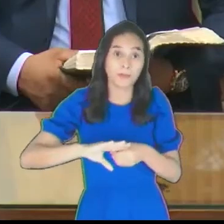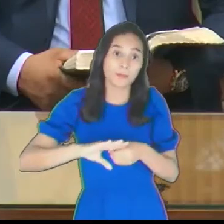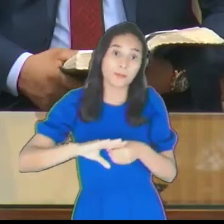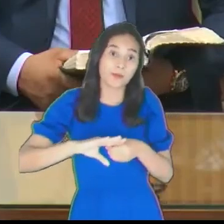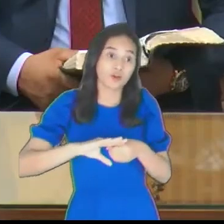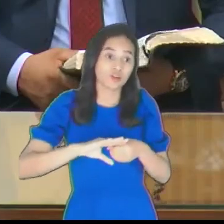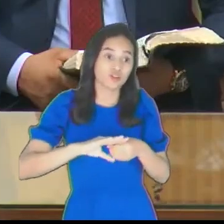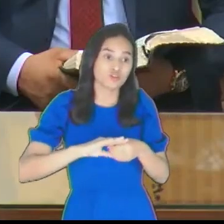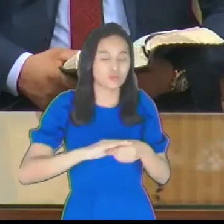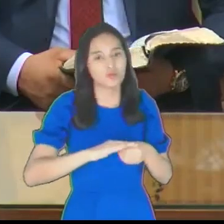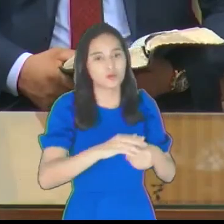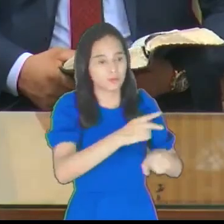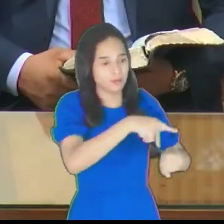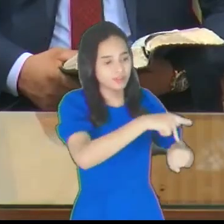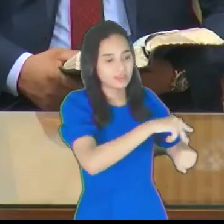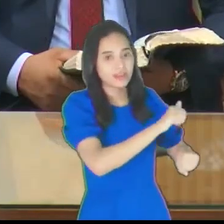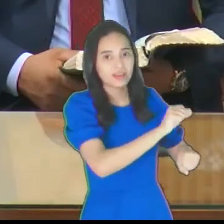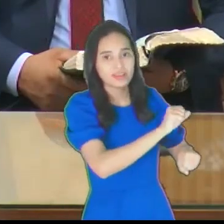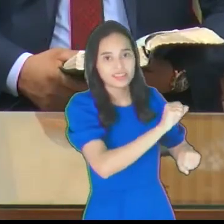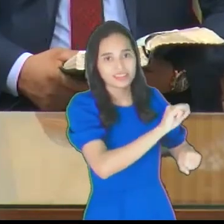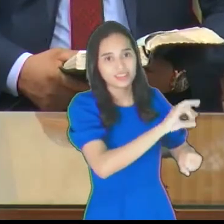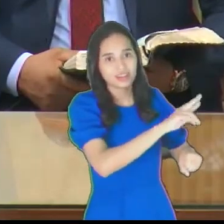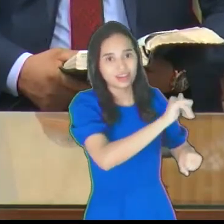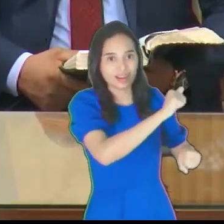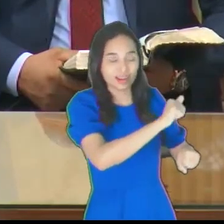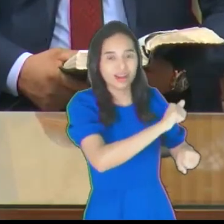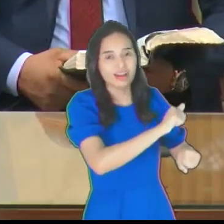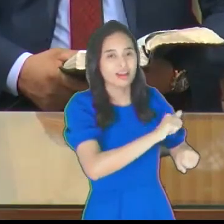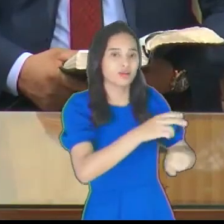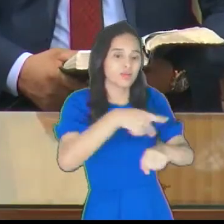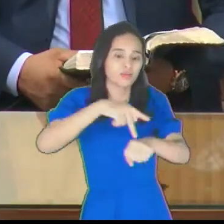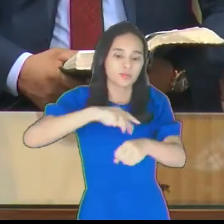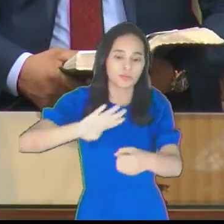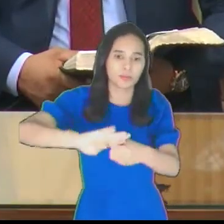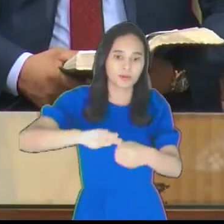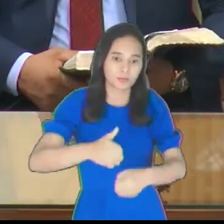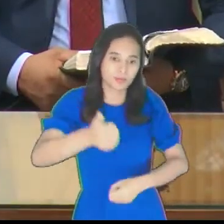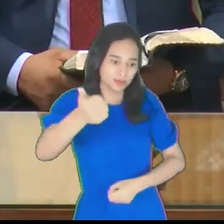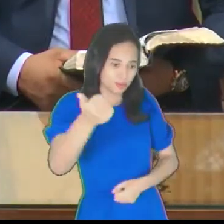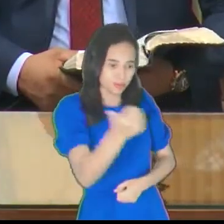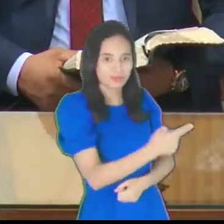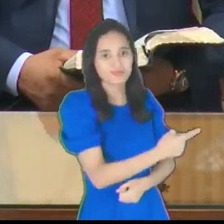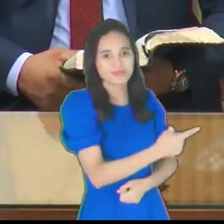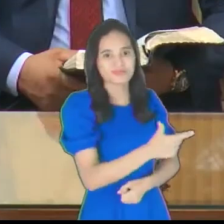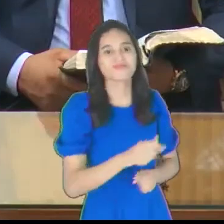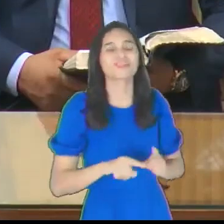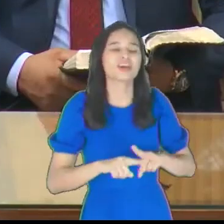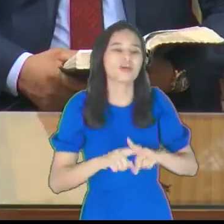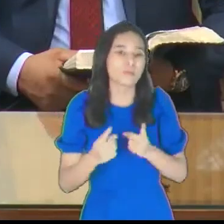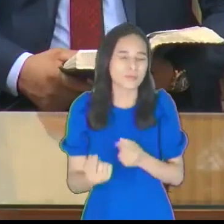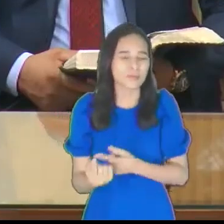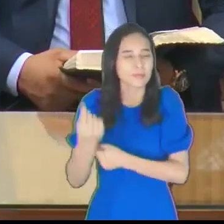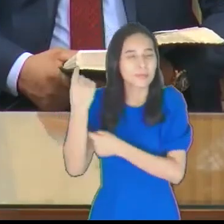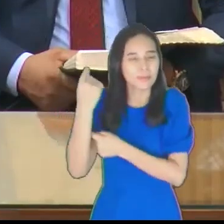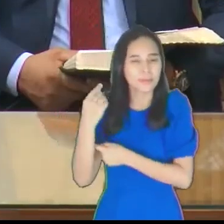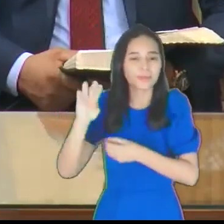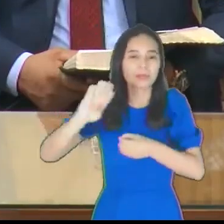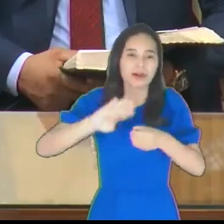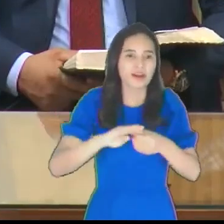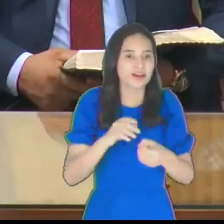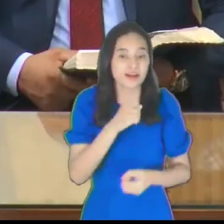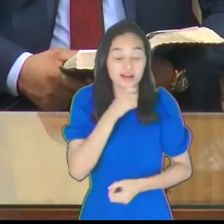império assírio e a Babilônia seria a manda-chuva. Mas naquele tempo a Babilônia ainda era um reino que